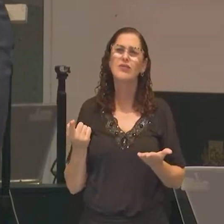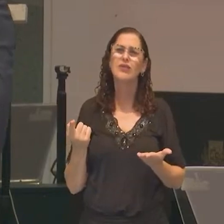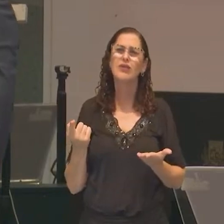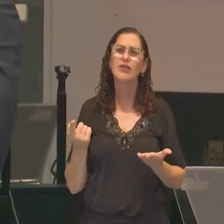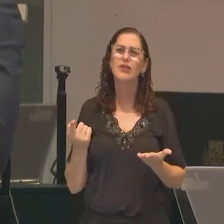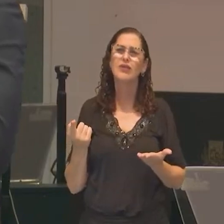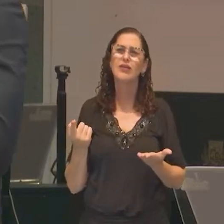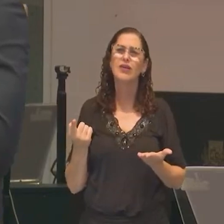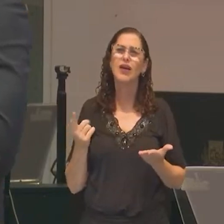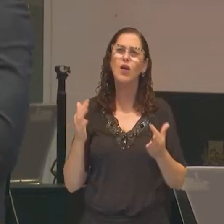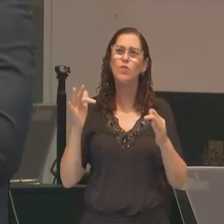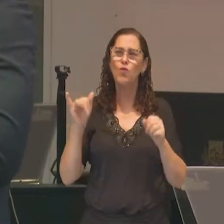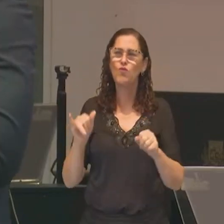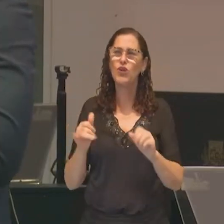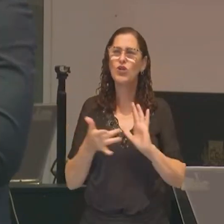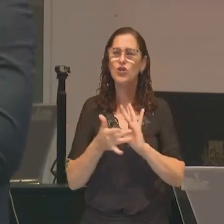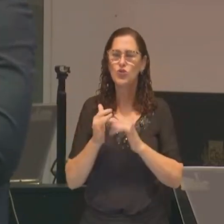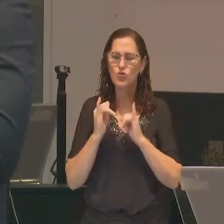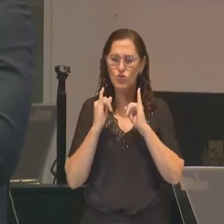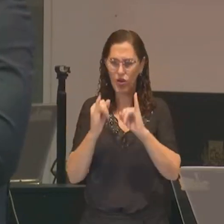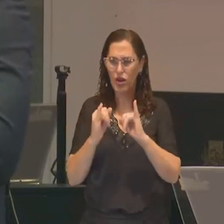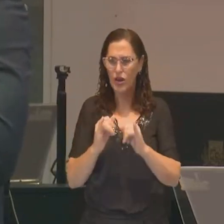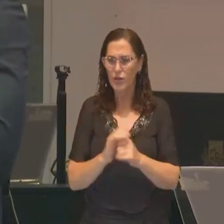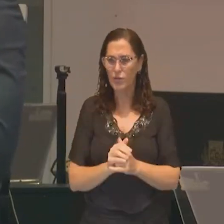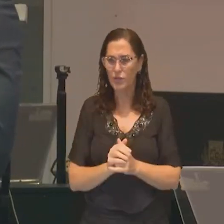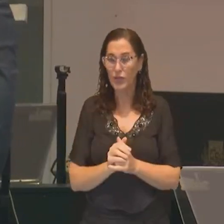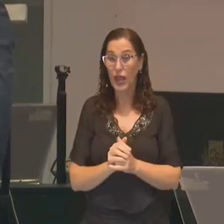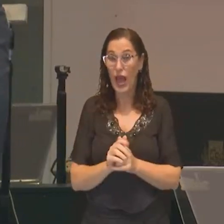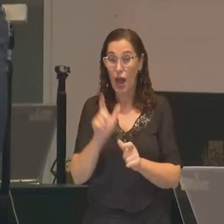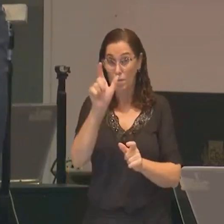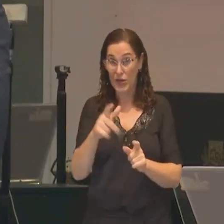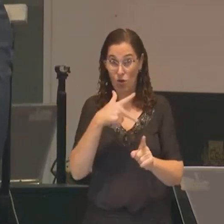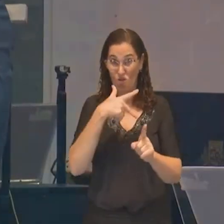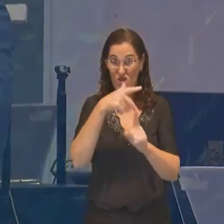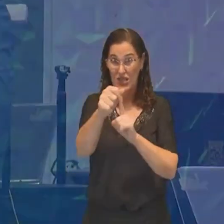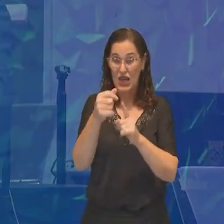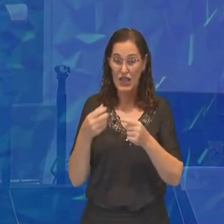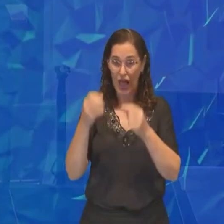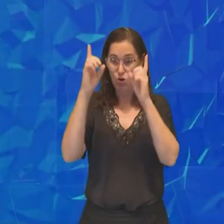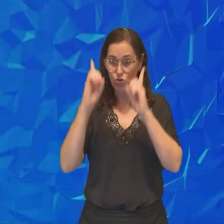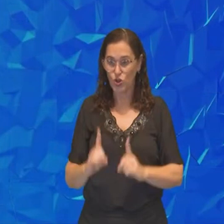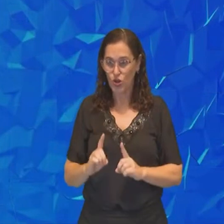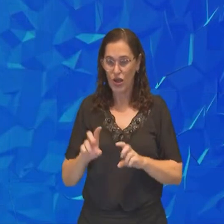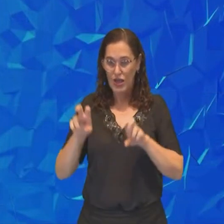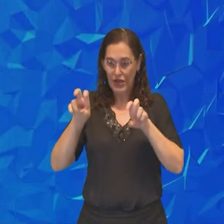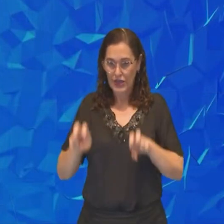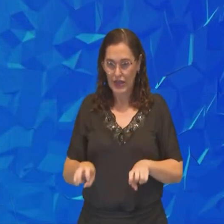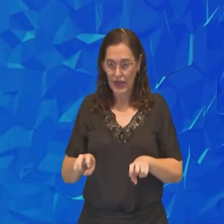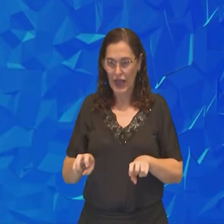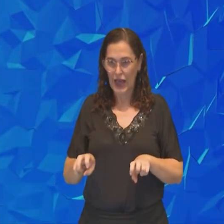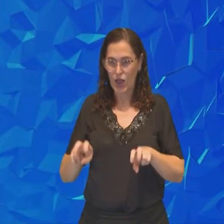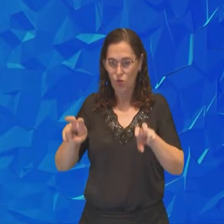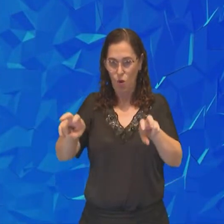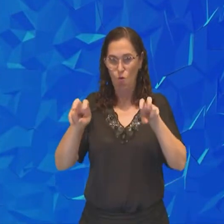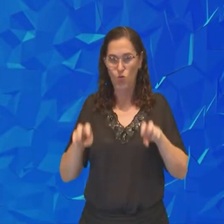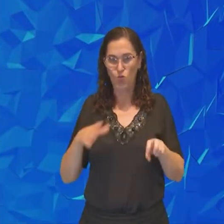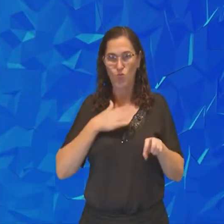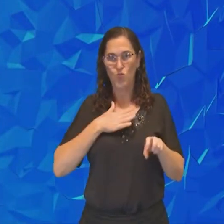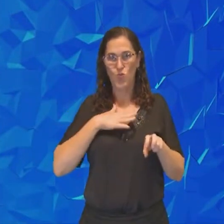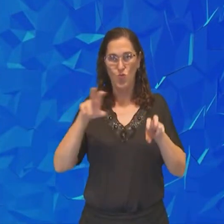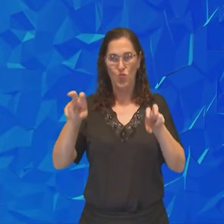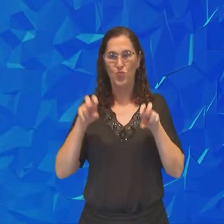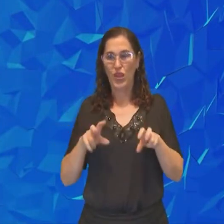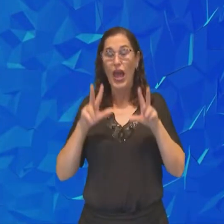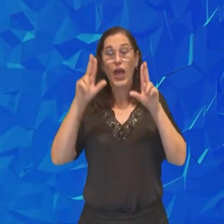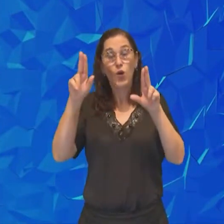E por fim ele diz: ao vencedor darei o direito de se assentar comigo no meu trono,